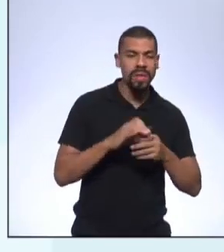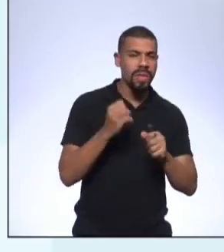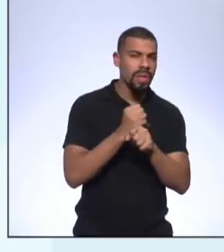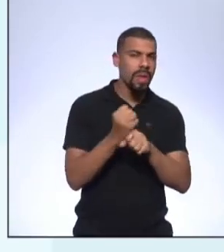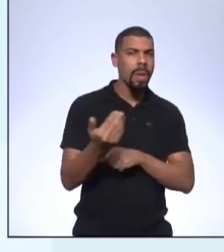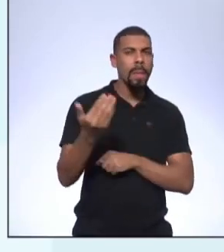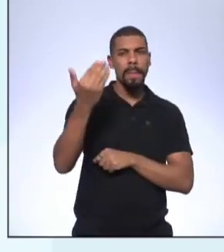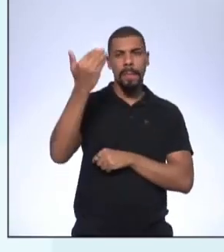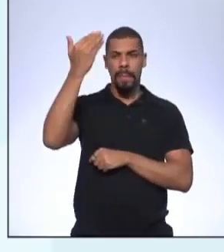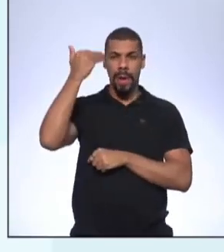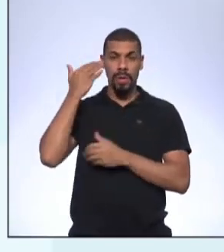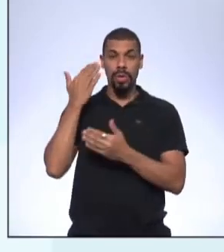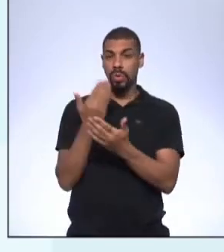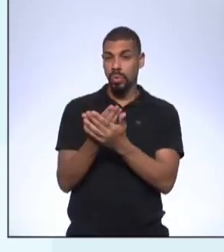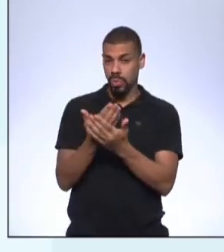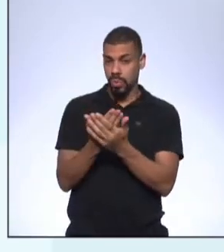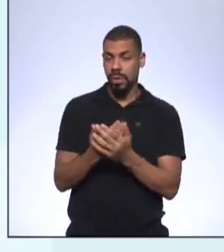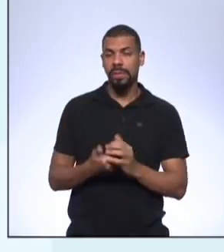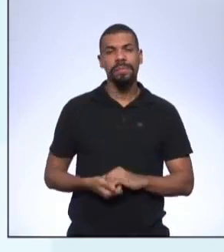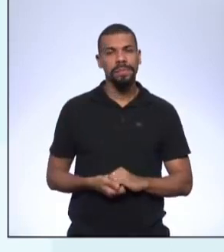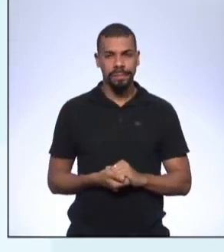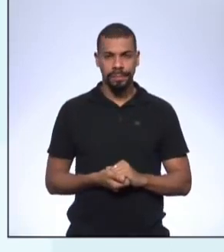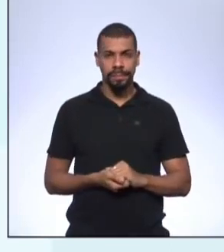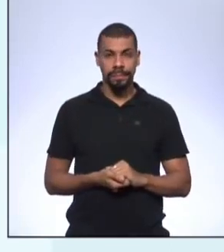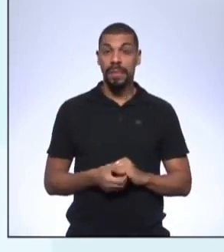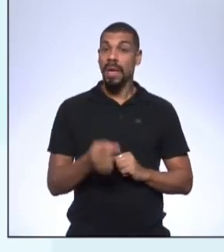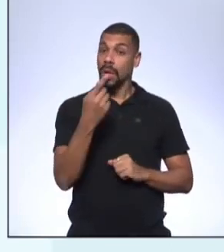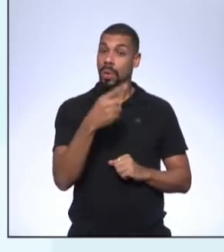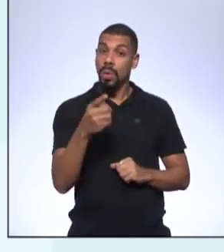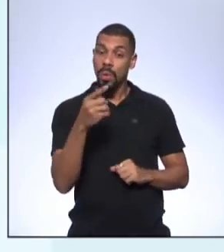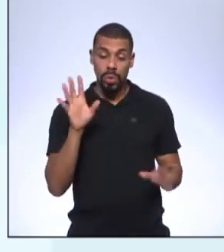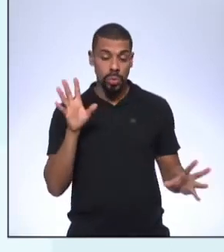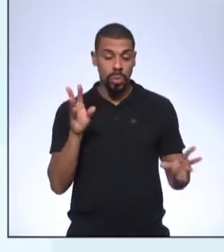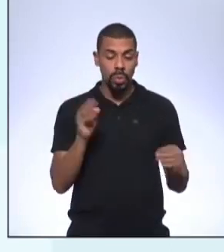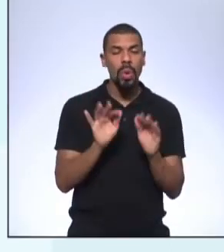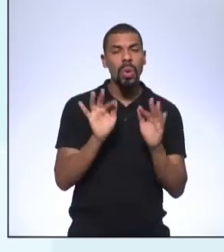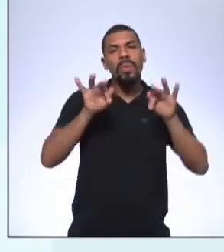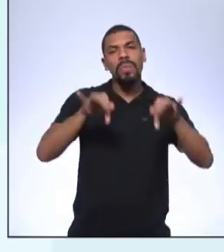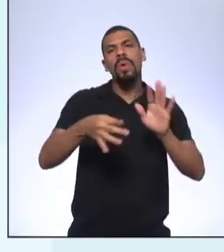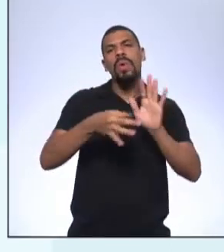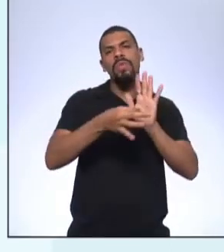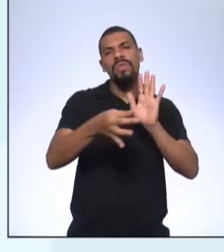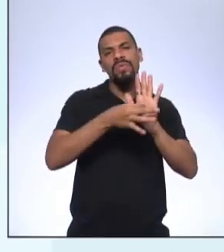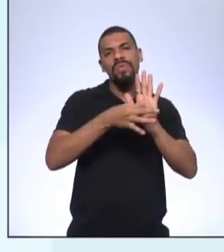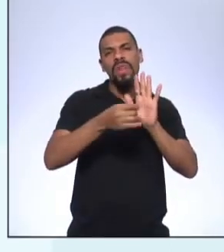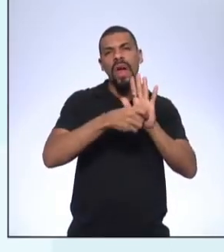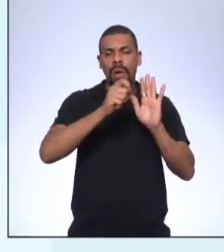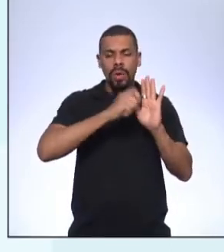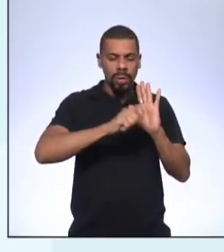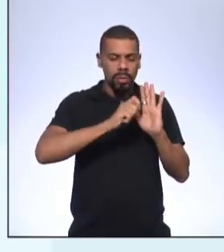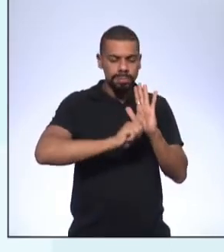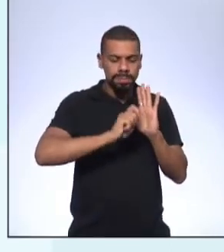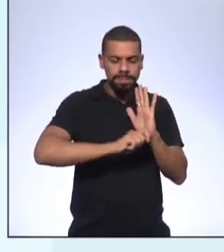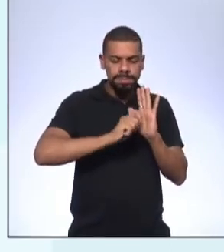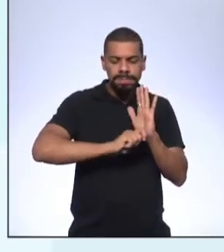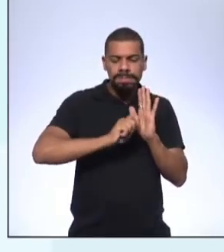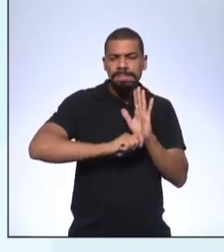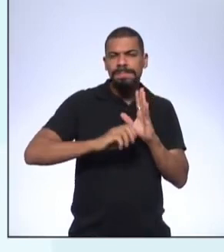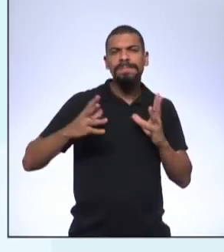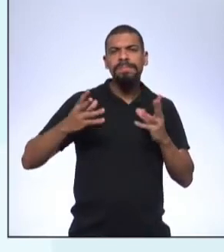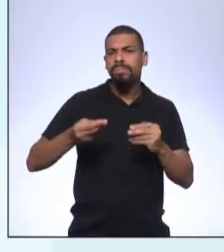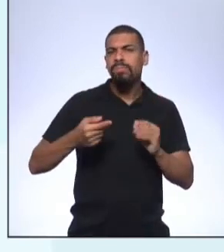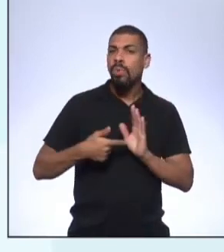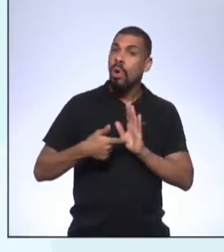época estudada, né? E por último, a conclusão. Anota os resultados obtidos e